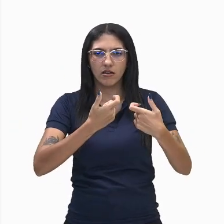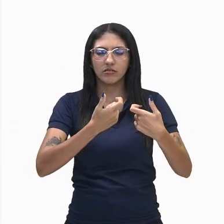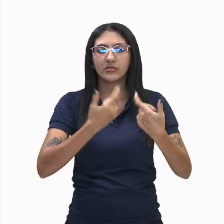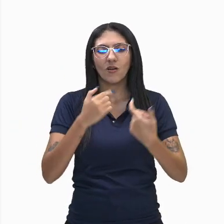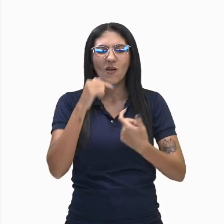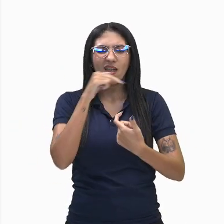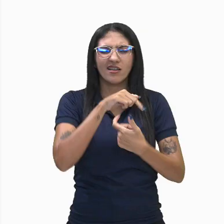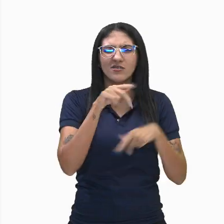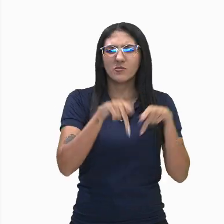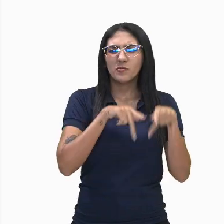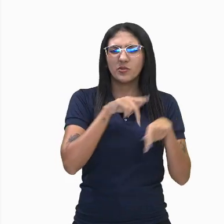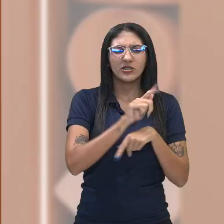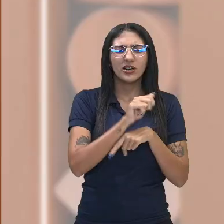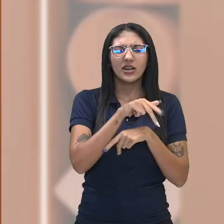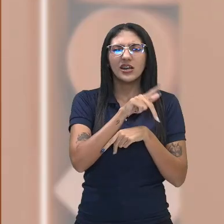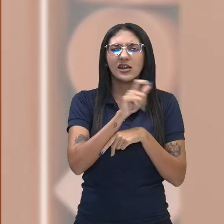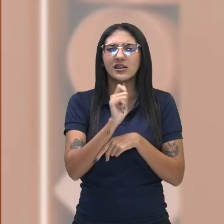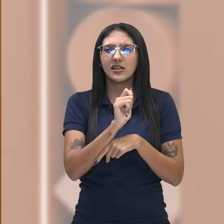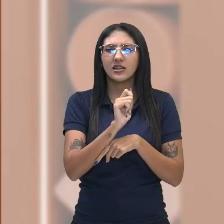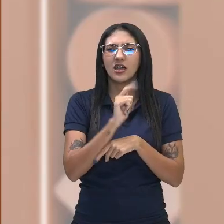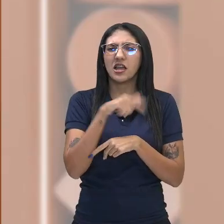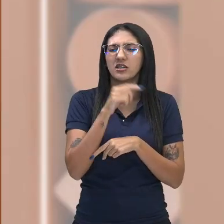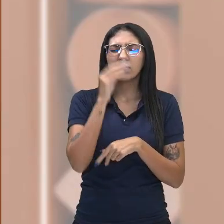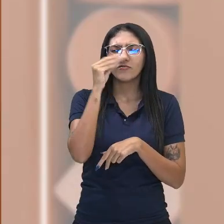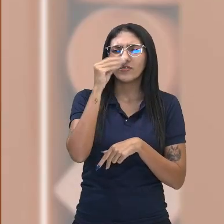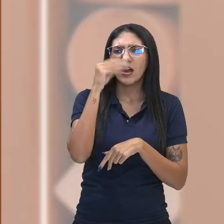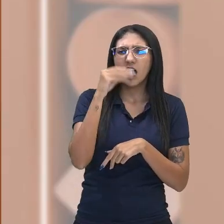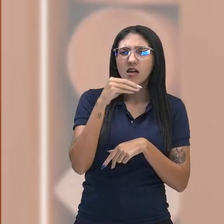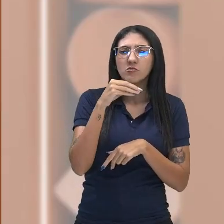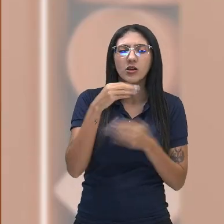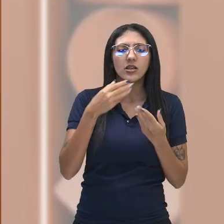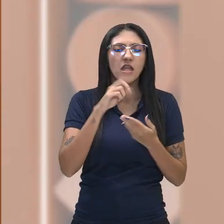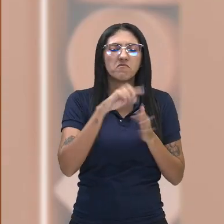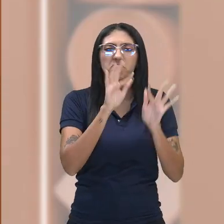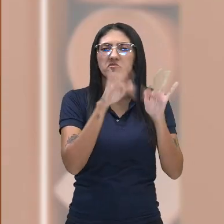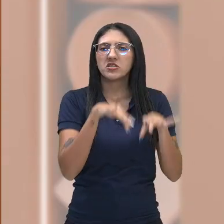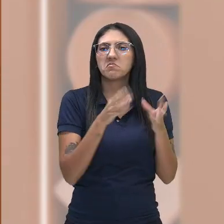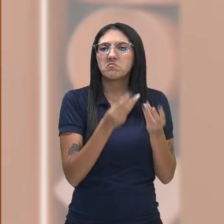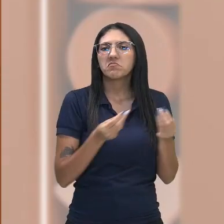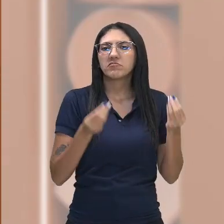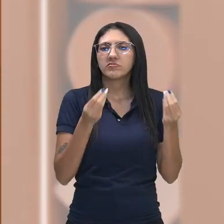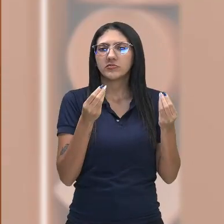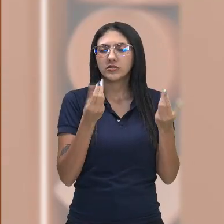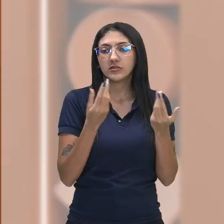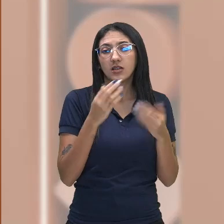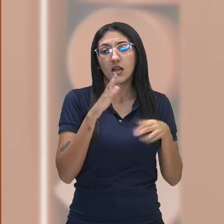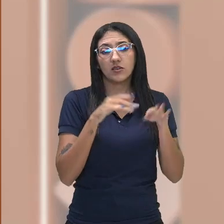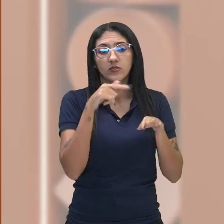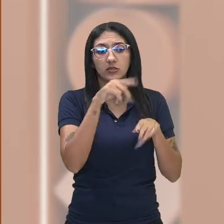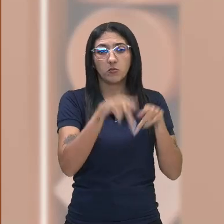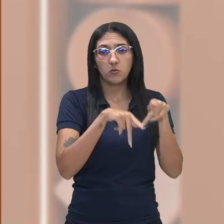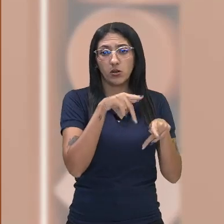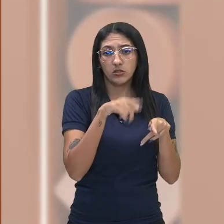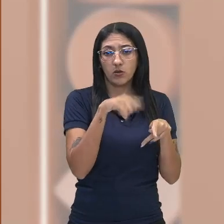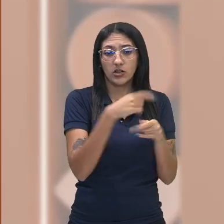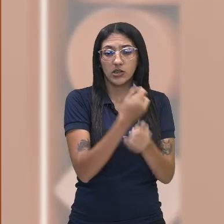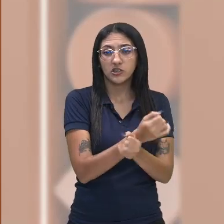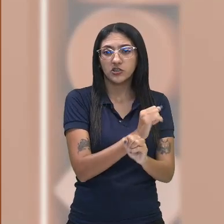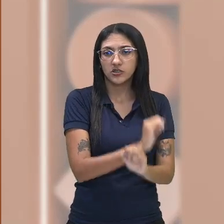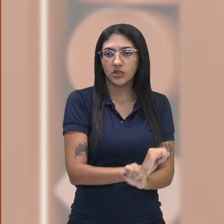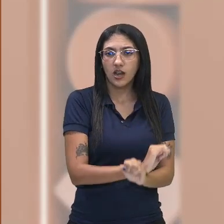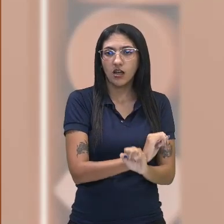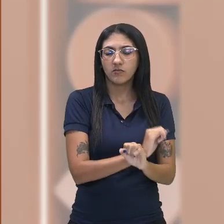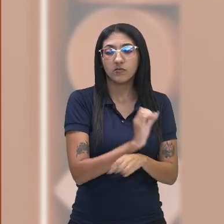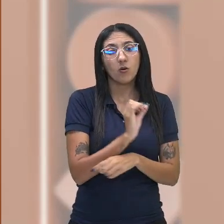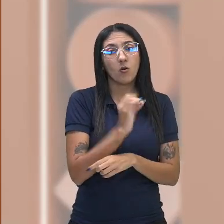acaba sendo dominado e reduzido ao estado de quê? Muitas vezes de escravidão ou muitas vezes são